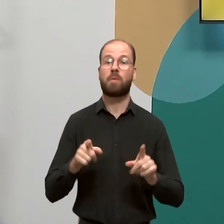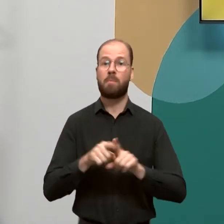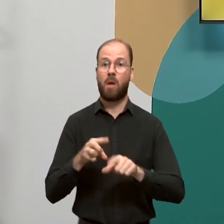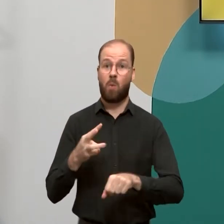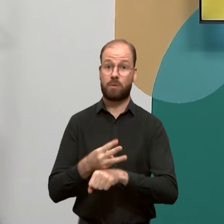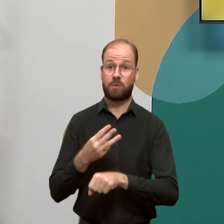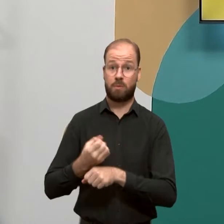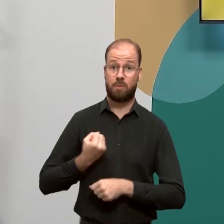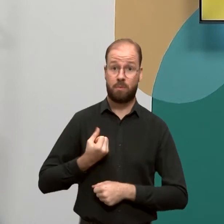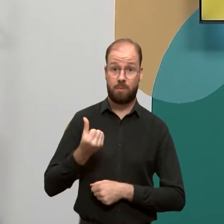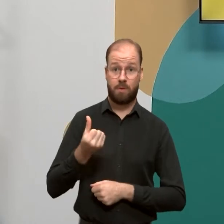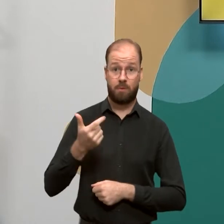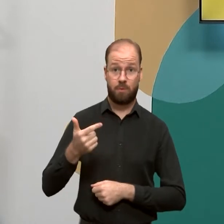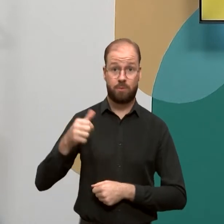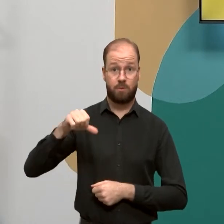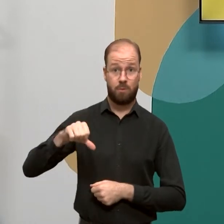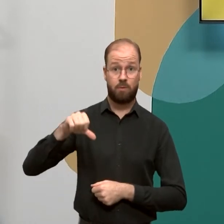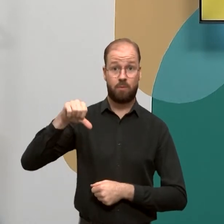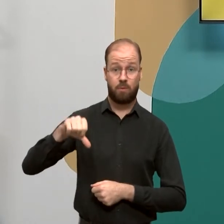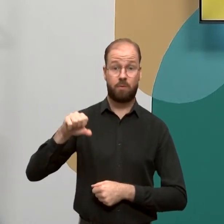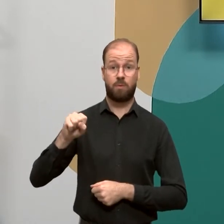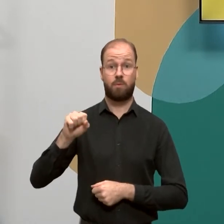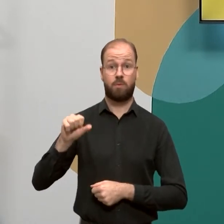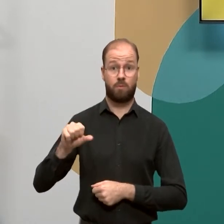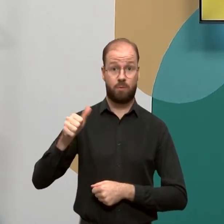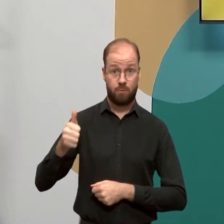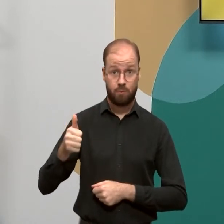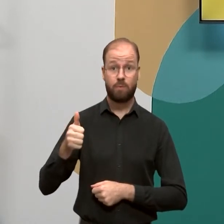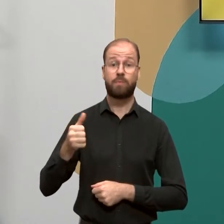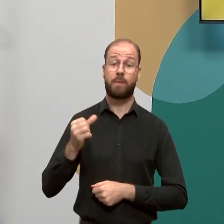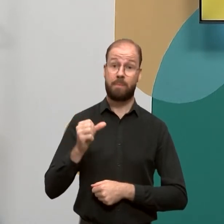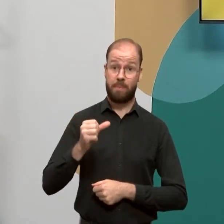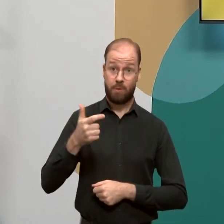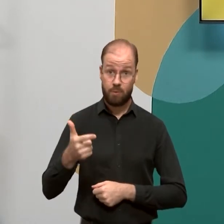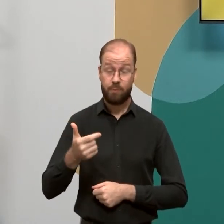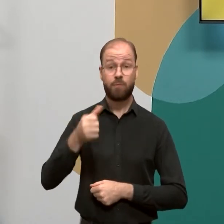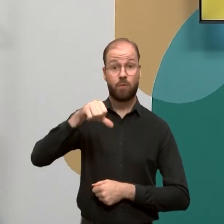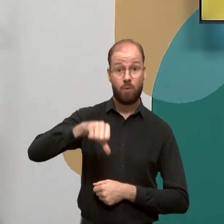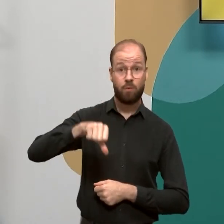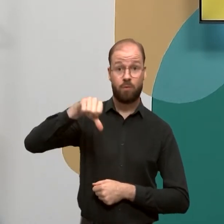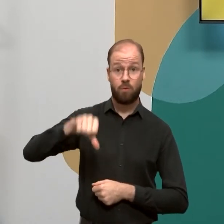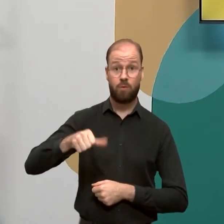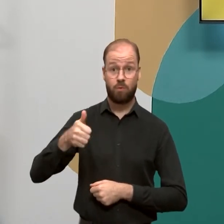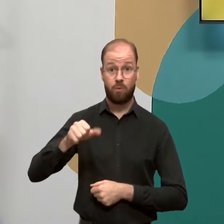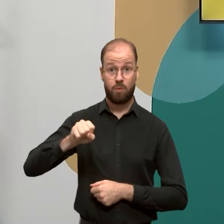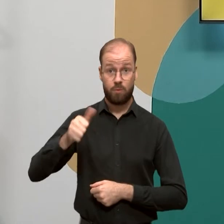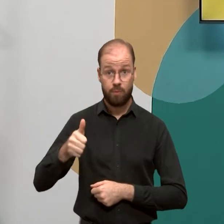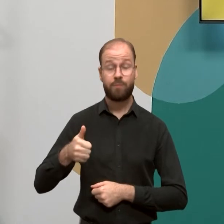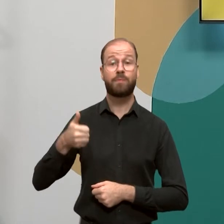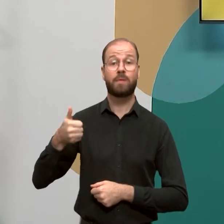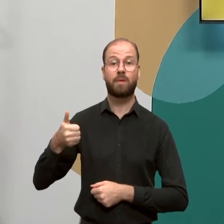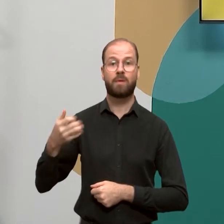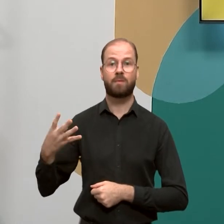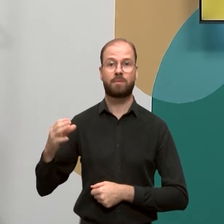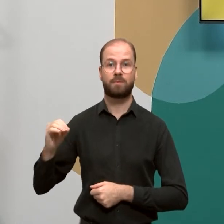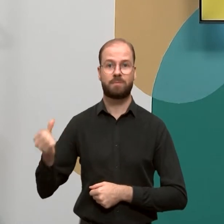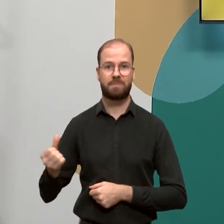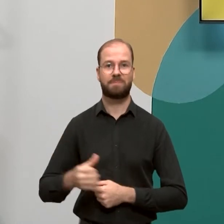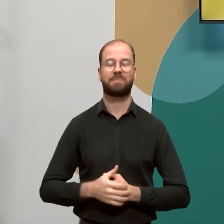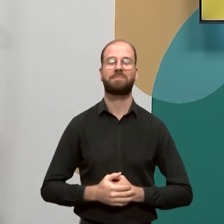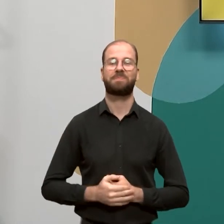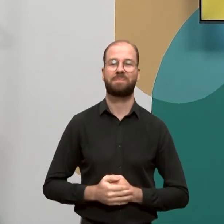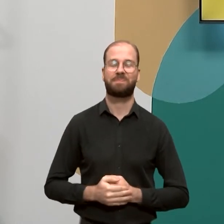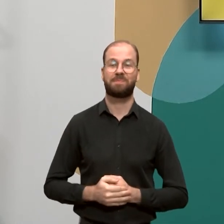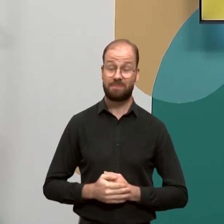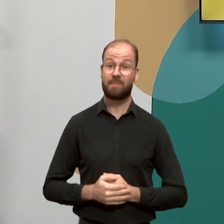é o 62 99181 1406. 62 99181 1406.